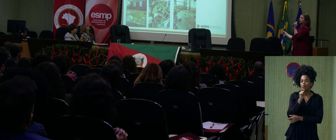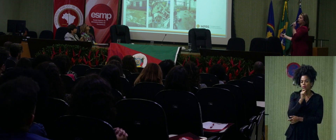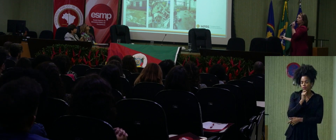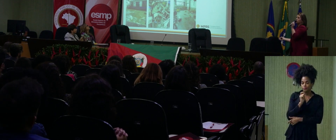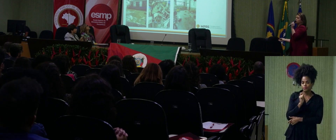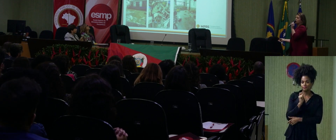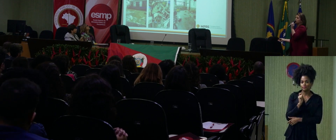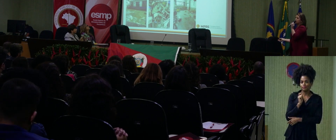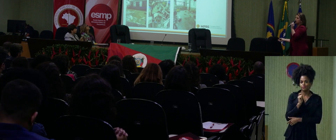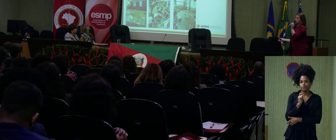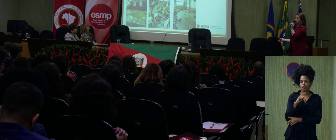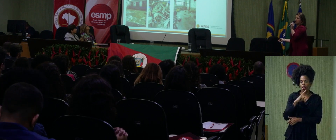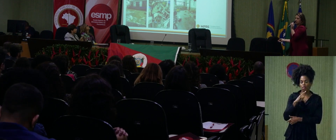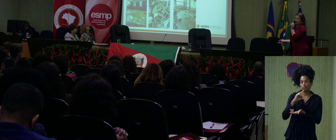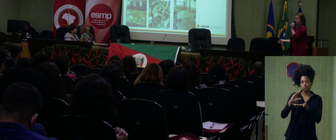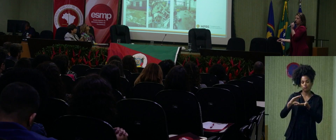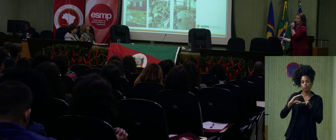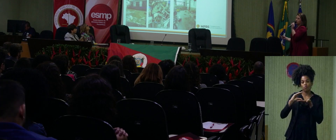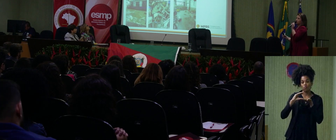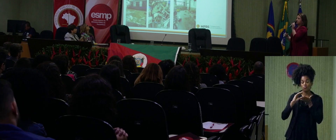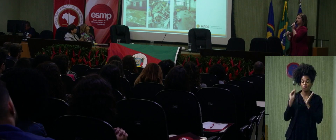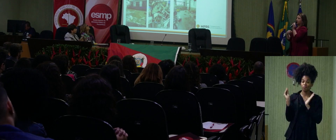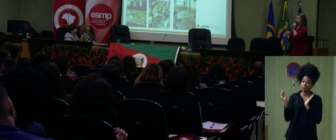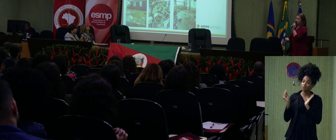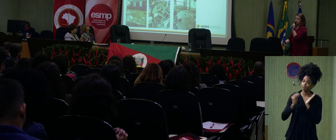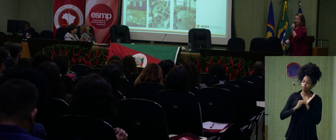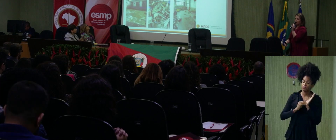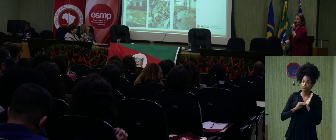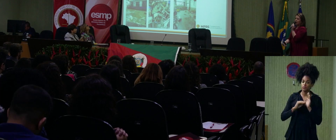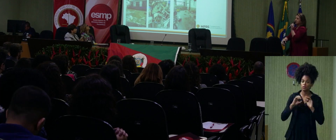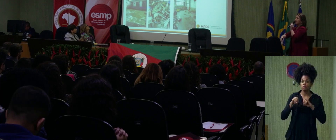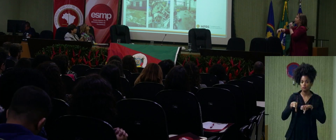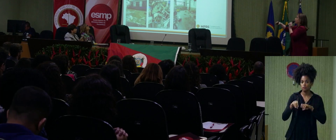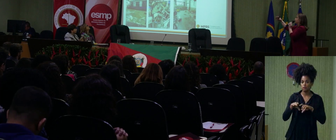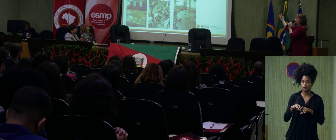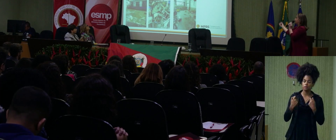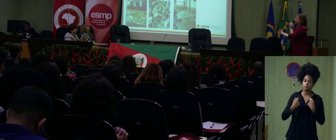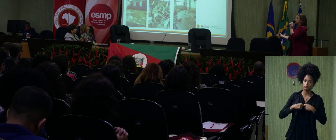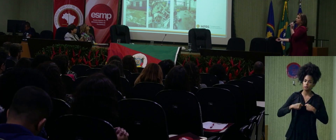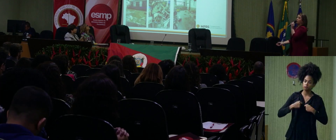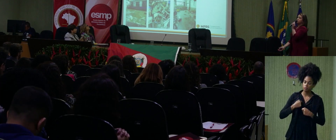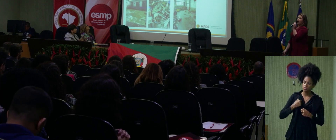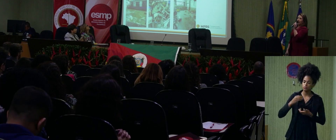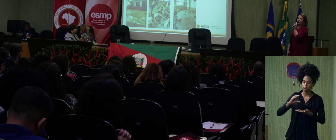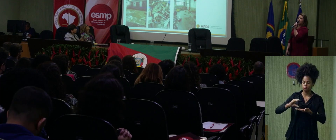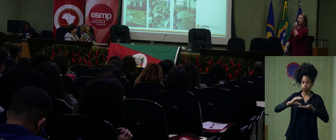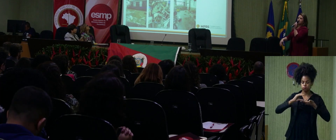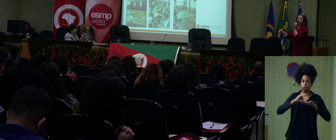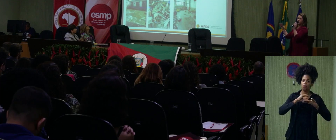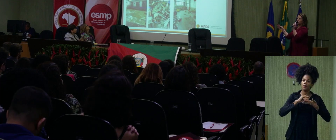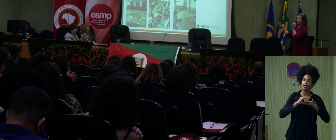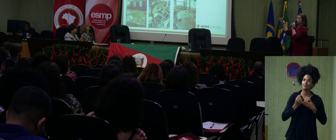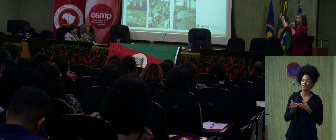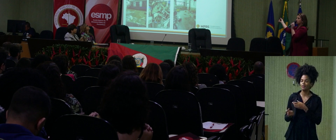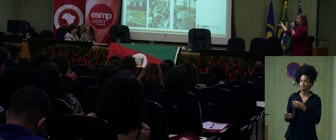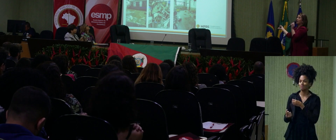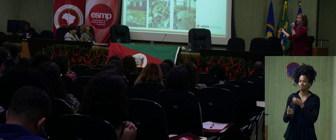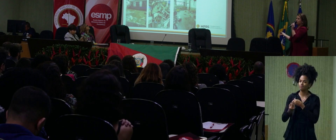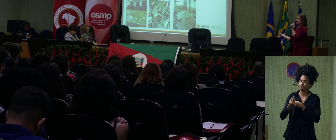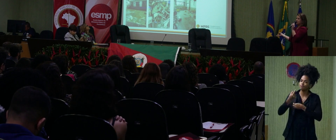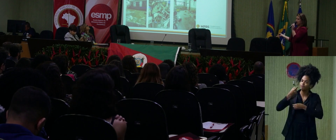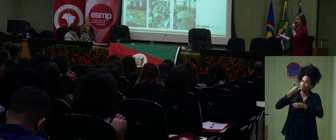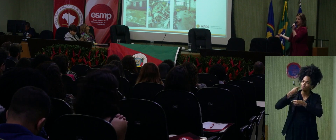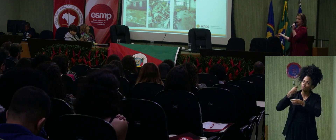já já temos recursos faltando na educação se nós já precisamos buscar mais vocês Imaginem voltar ao início de tudo tendo